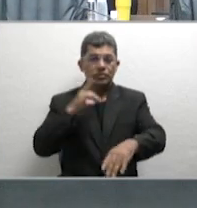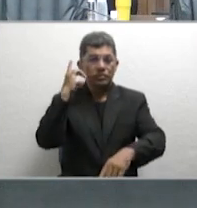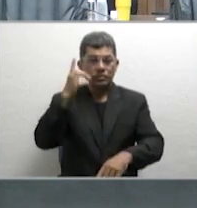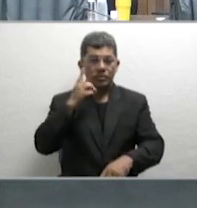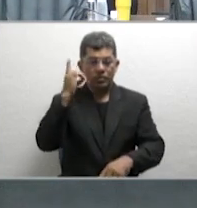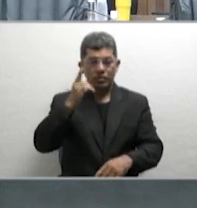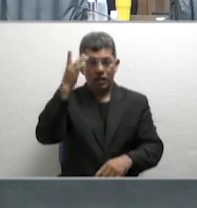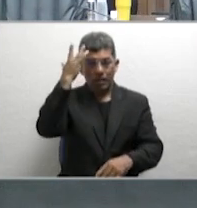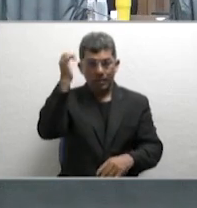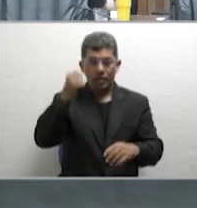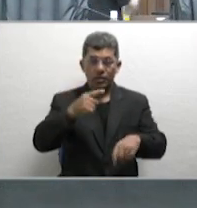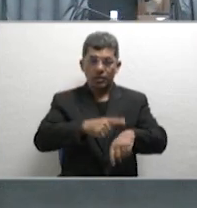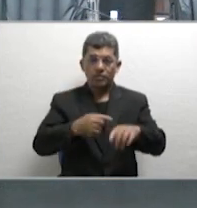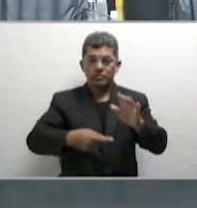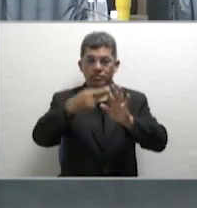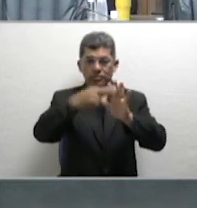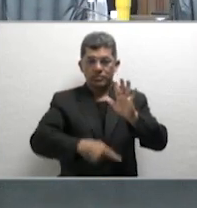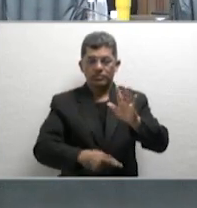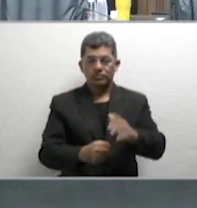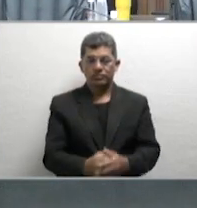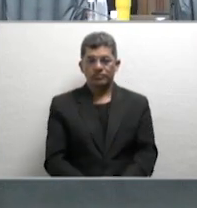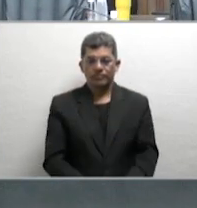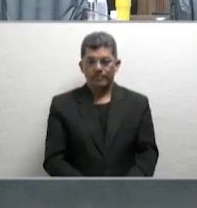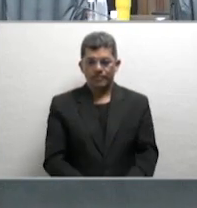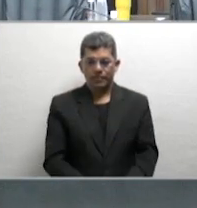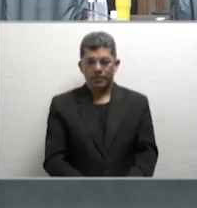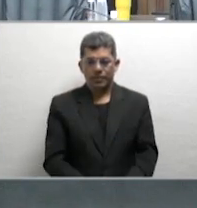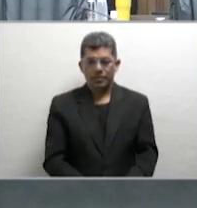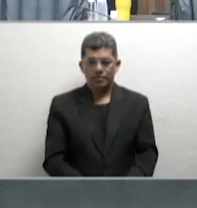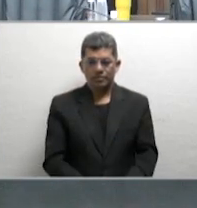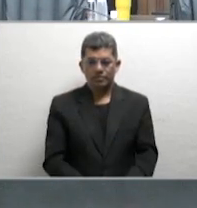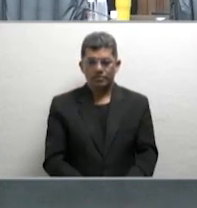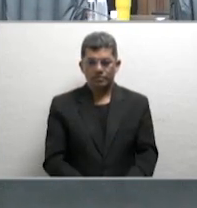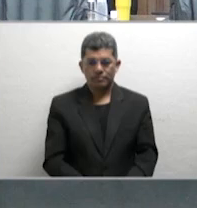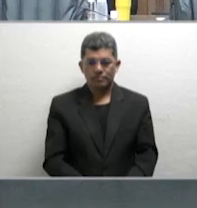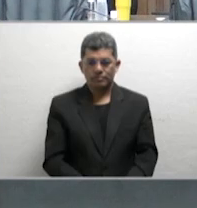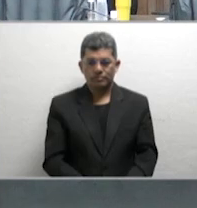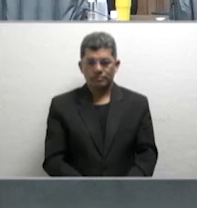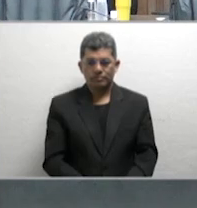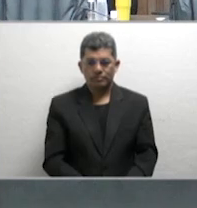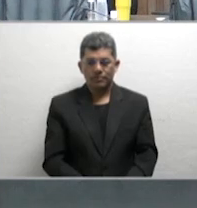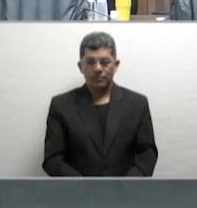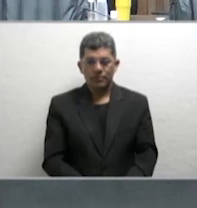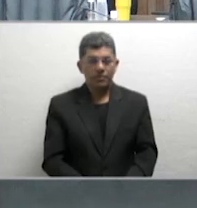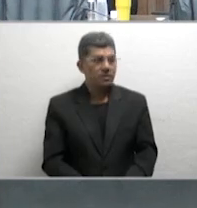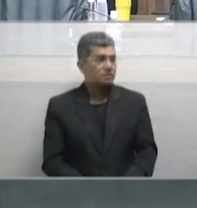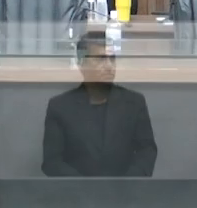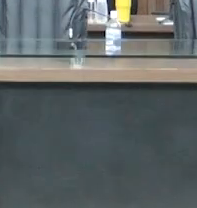deputados para amanhã no horário regimental. Pô, fui botar o bumbum, pô, na boca.